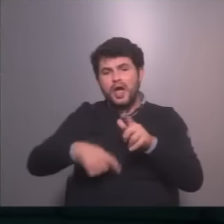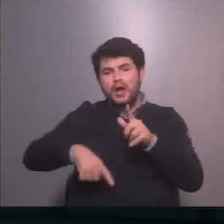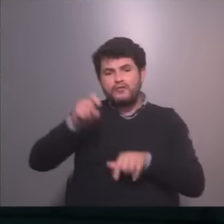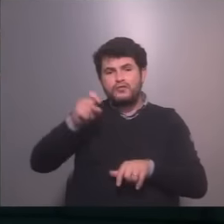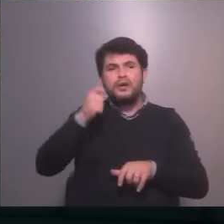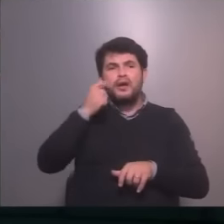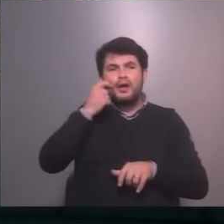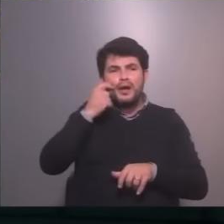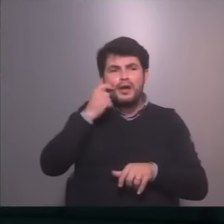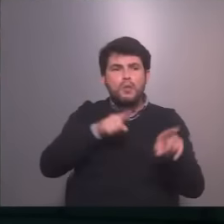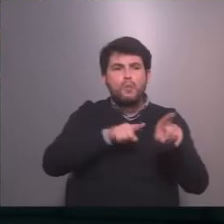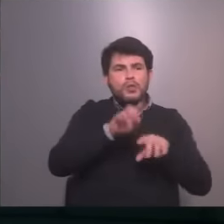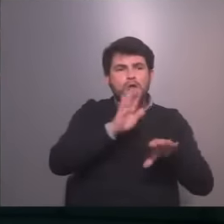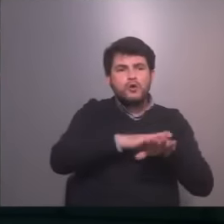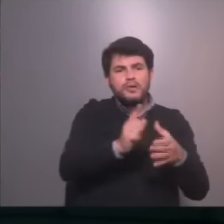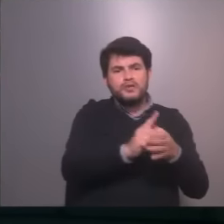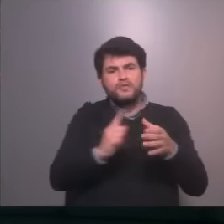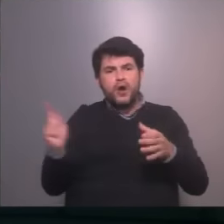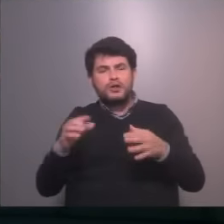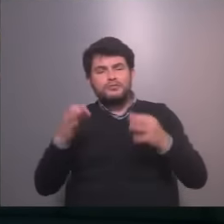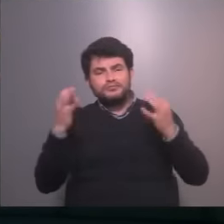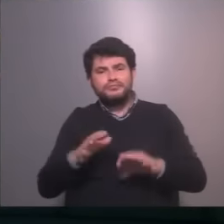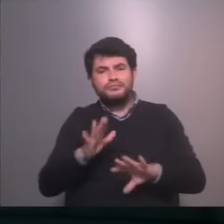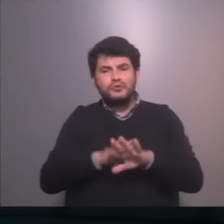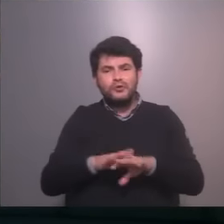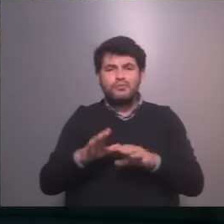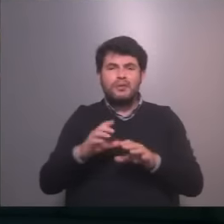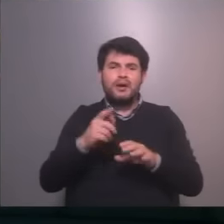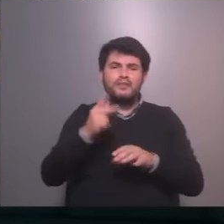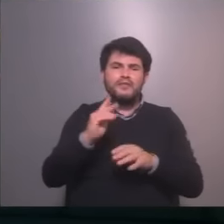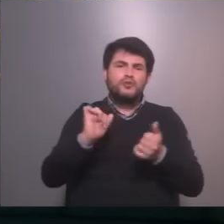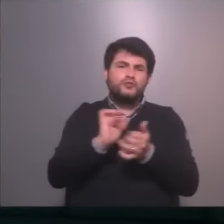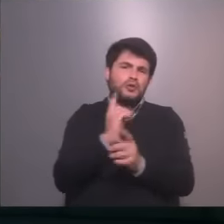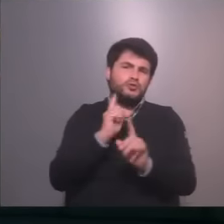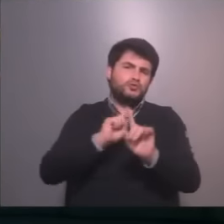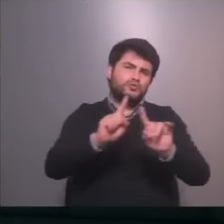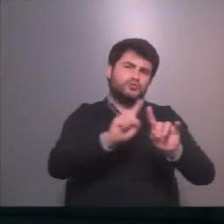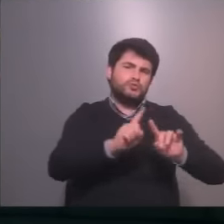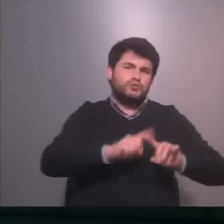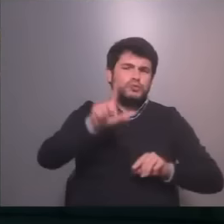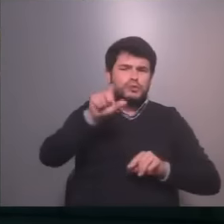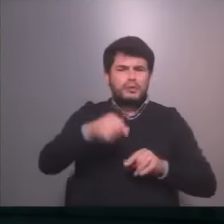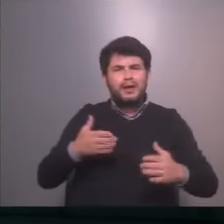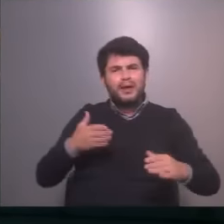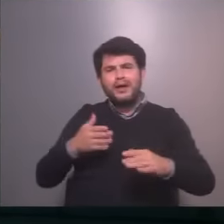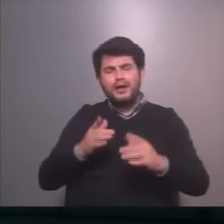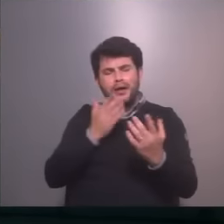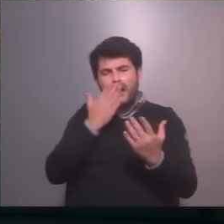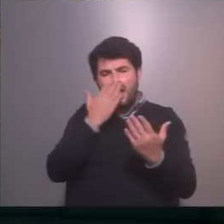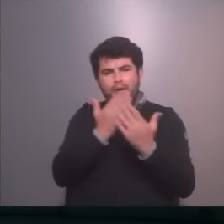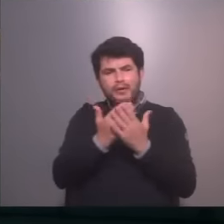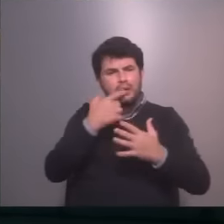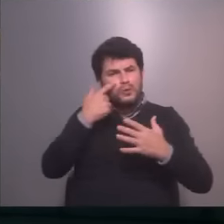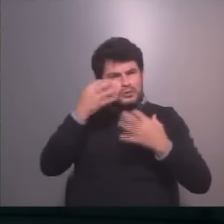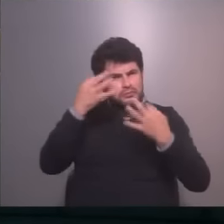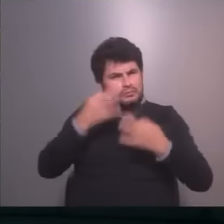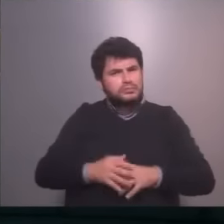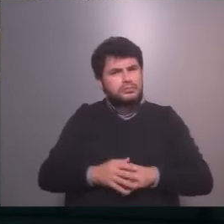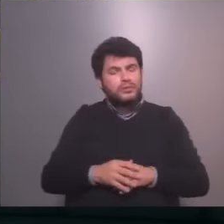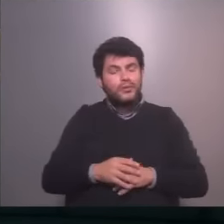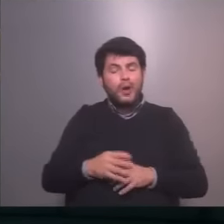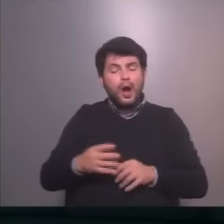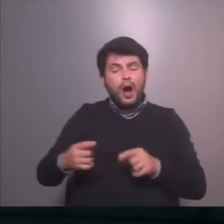migrações forçadas, a realidade dos refugiados e exilados, e conhecemos-lo não somente pelos